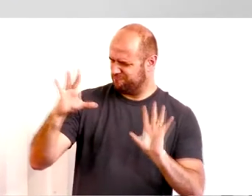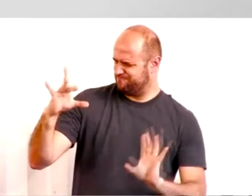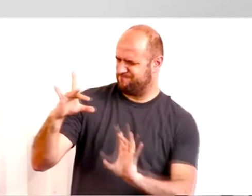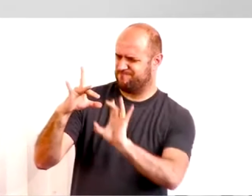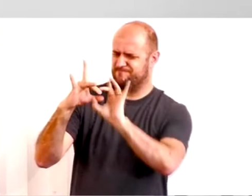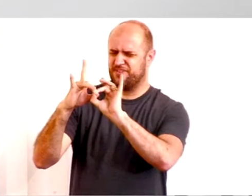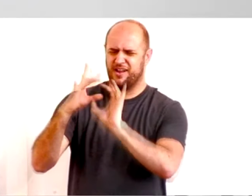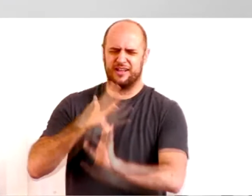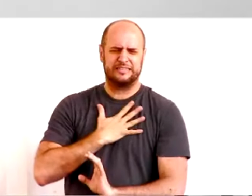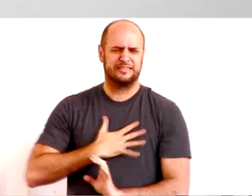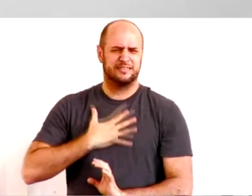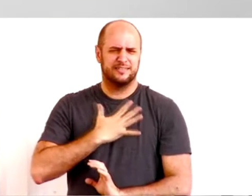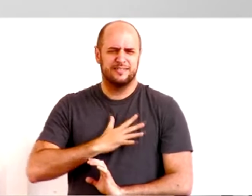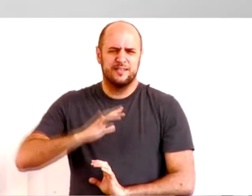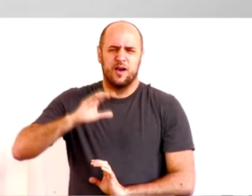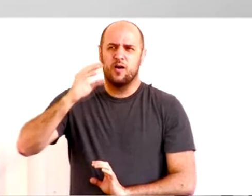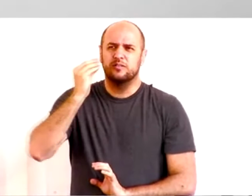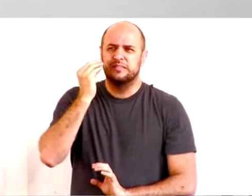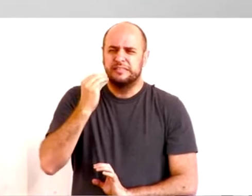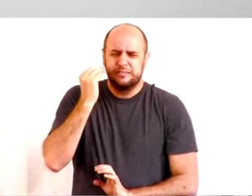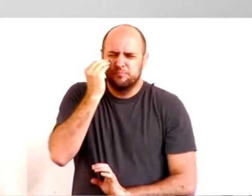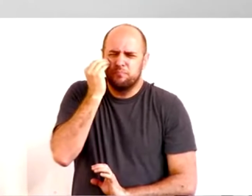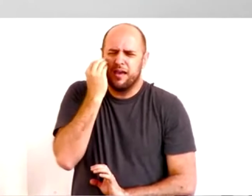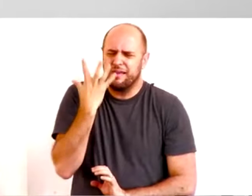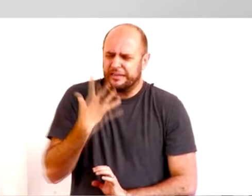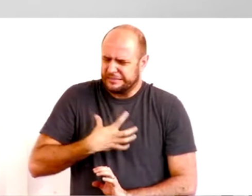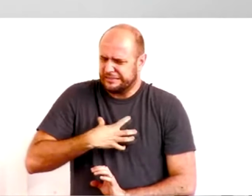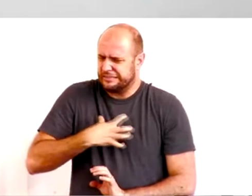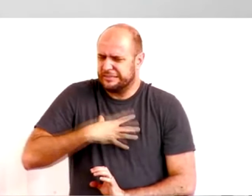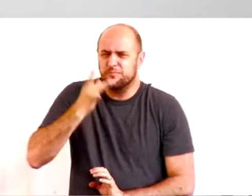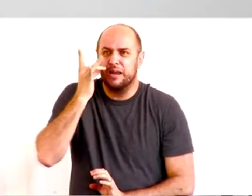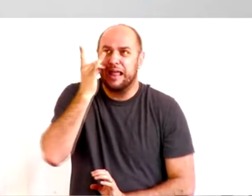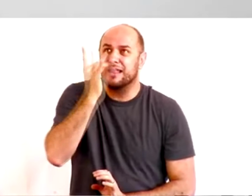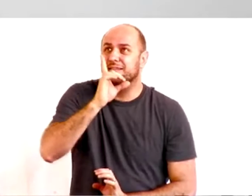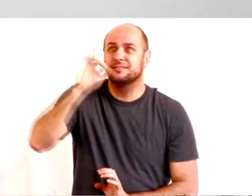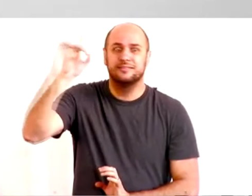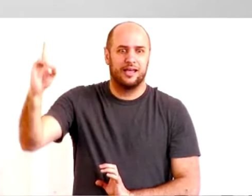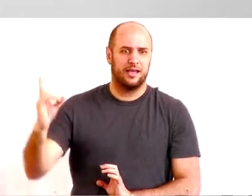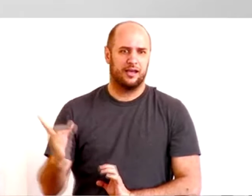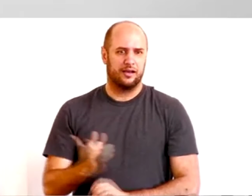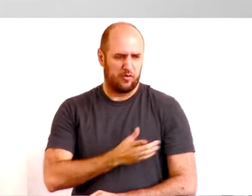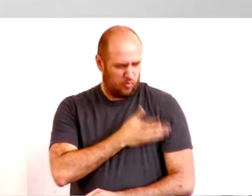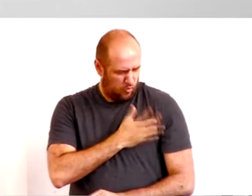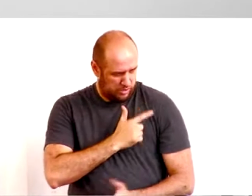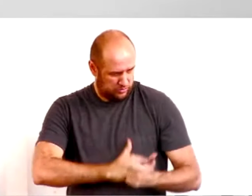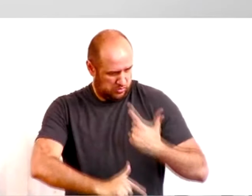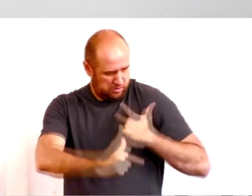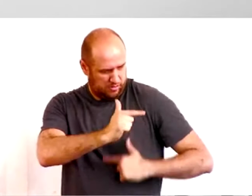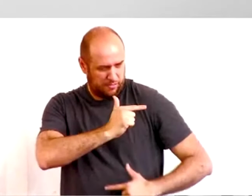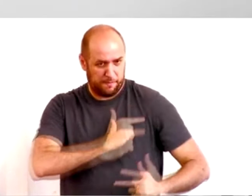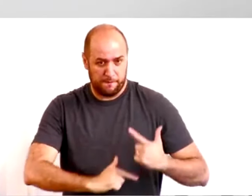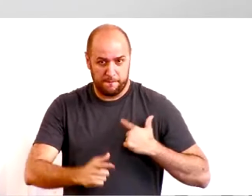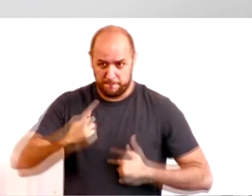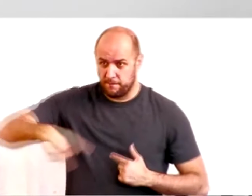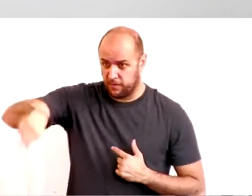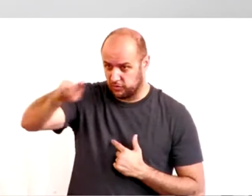deleitar em Sua presença. Estamos sendo purificados no coração para que